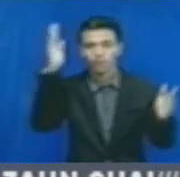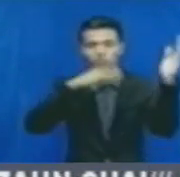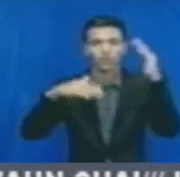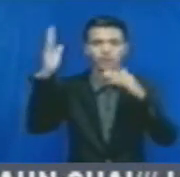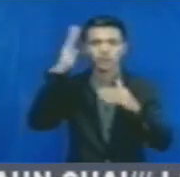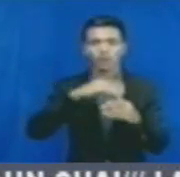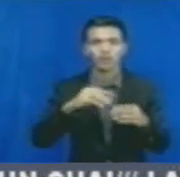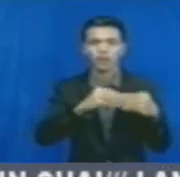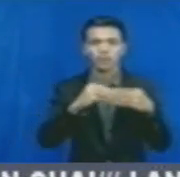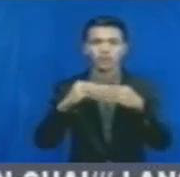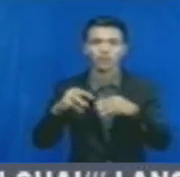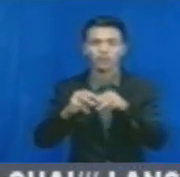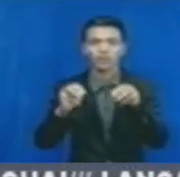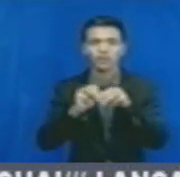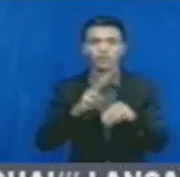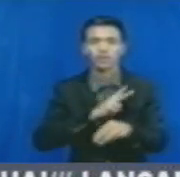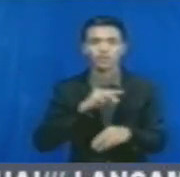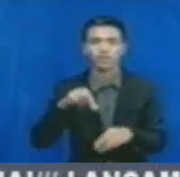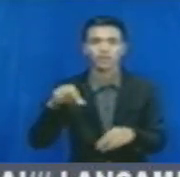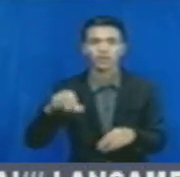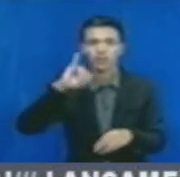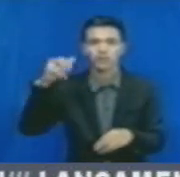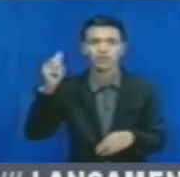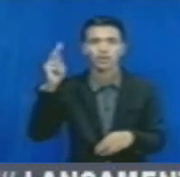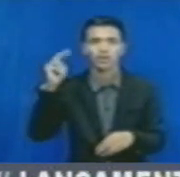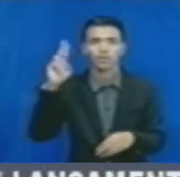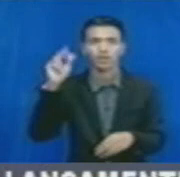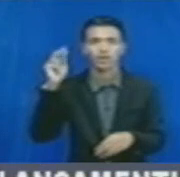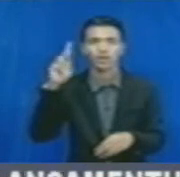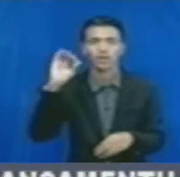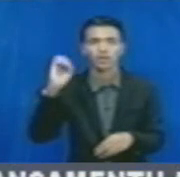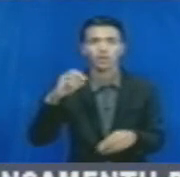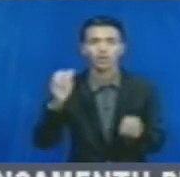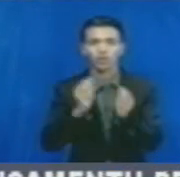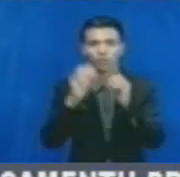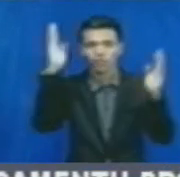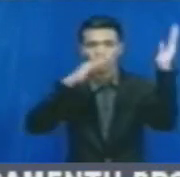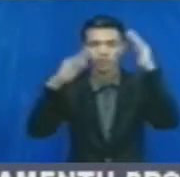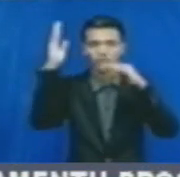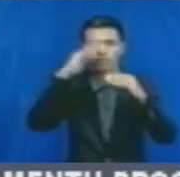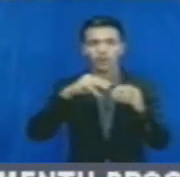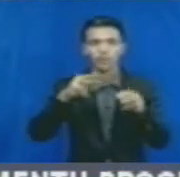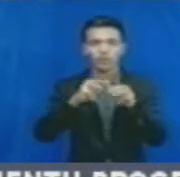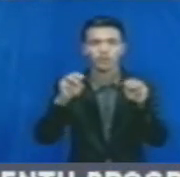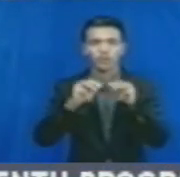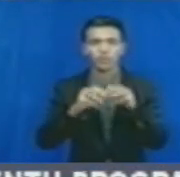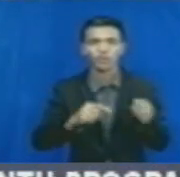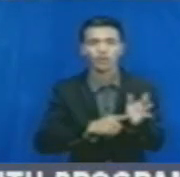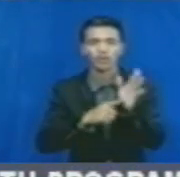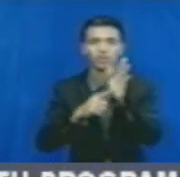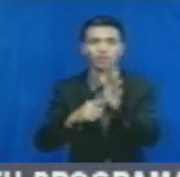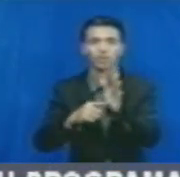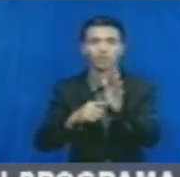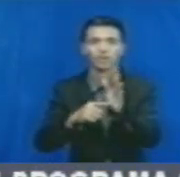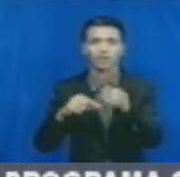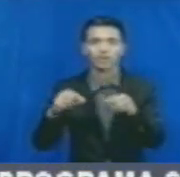né? Administrador município Viqueque Januário Soares Sateden relaciona o problema né? Parte município atônoba institutos